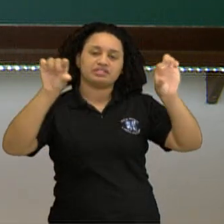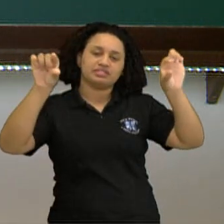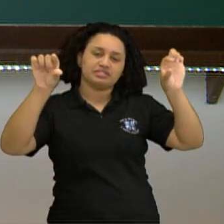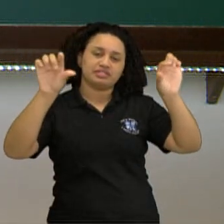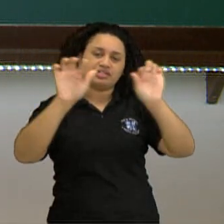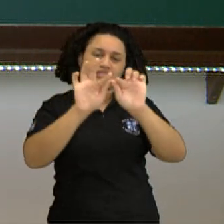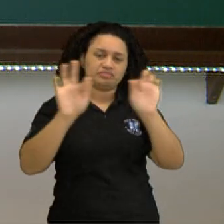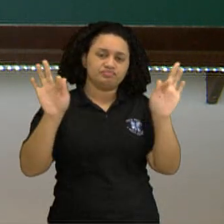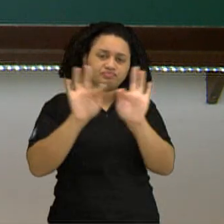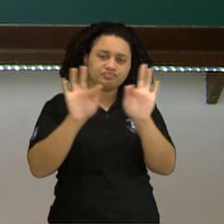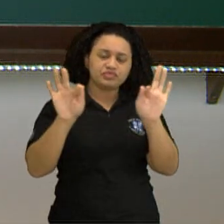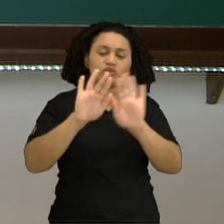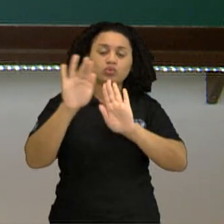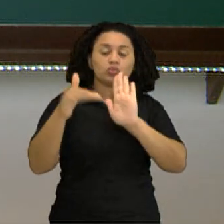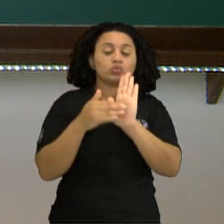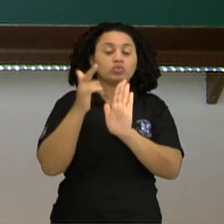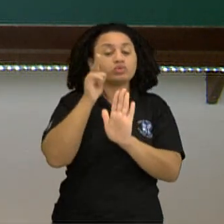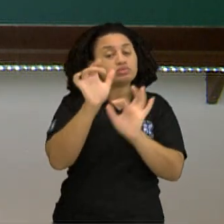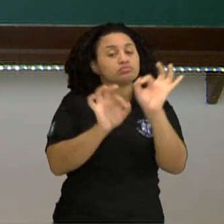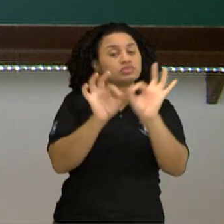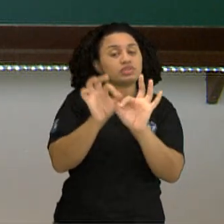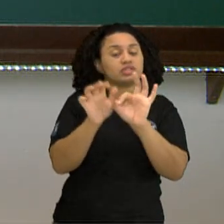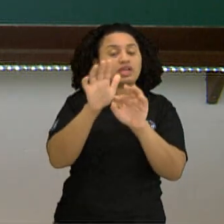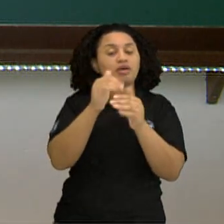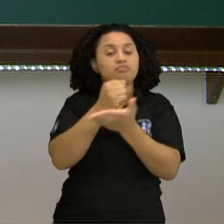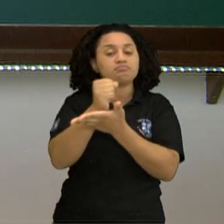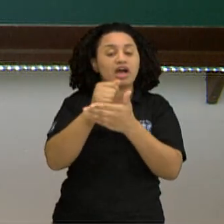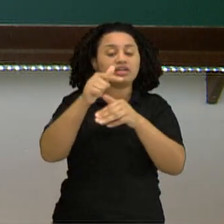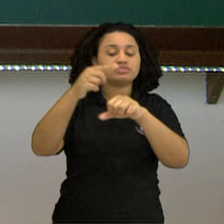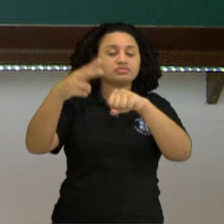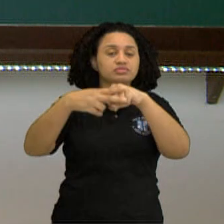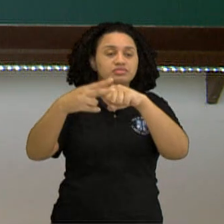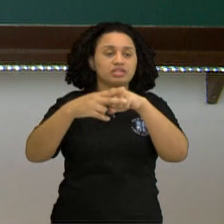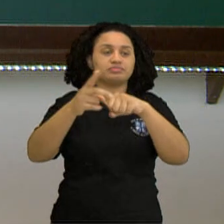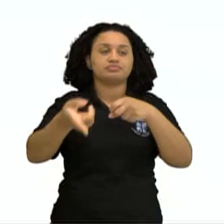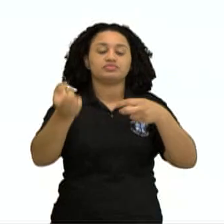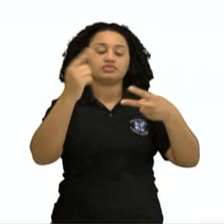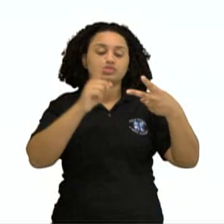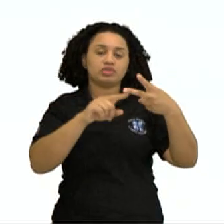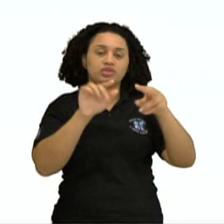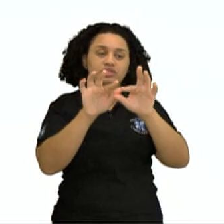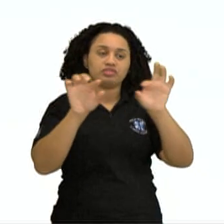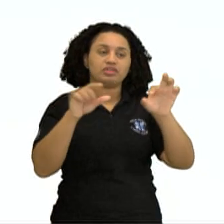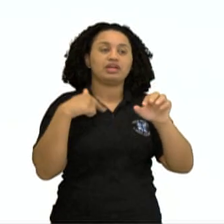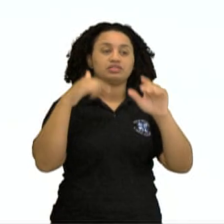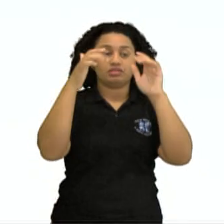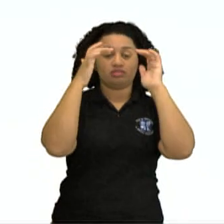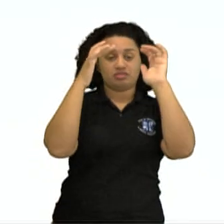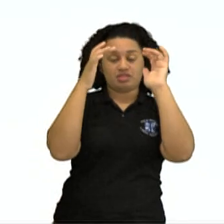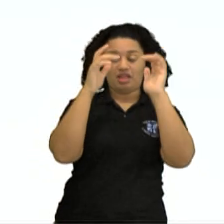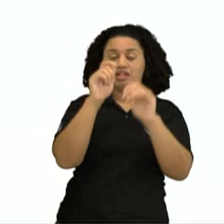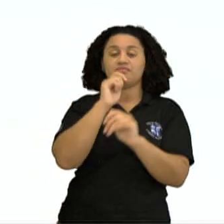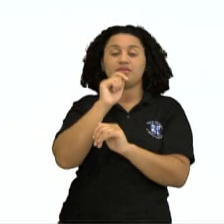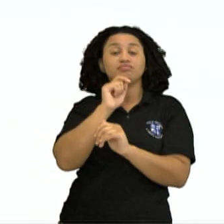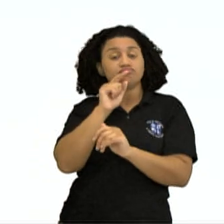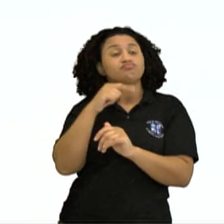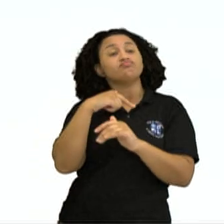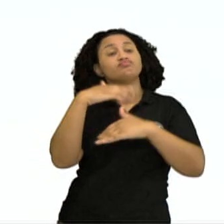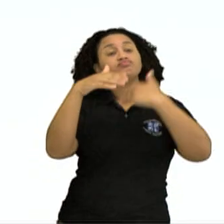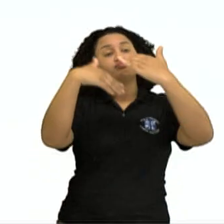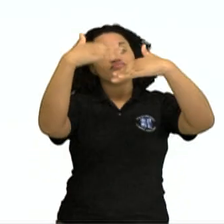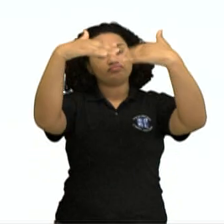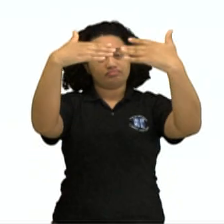oração. Tudo se organiza em torno dele. Depois temos também o cérebro ainda está em